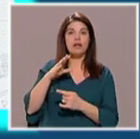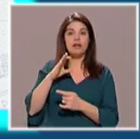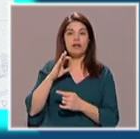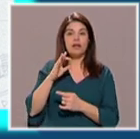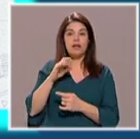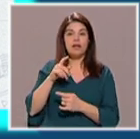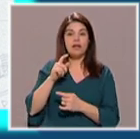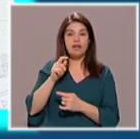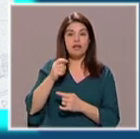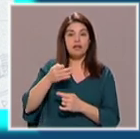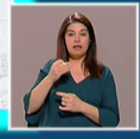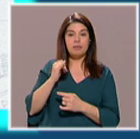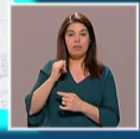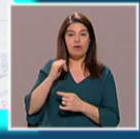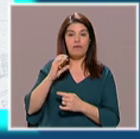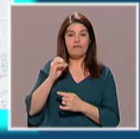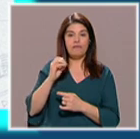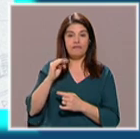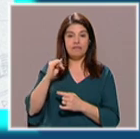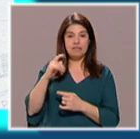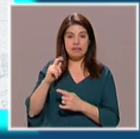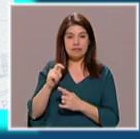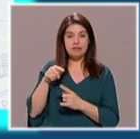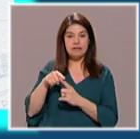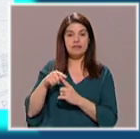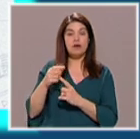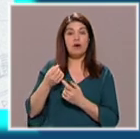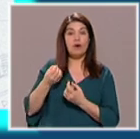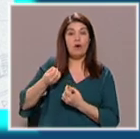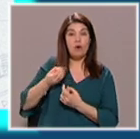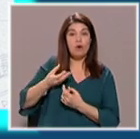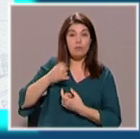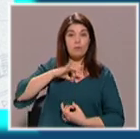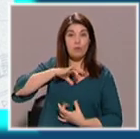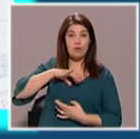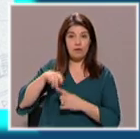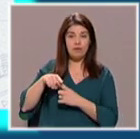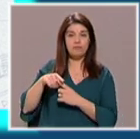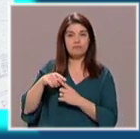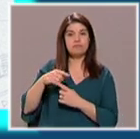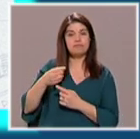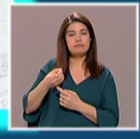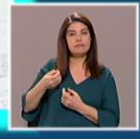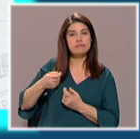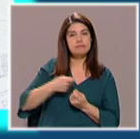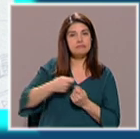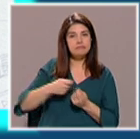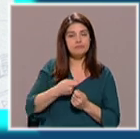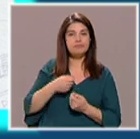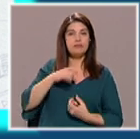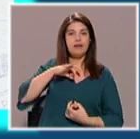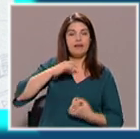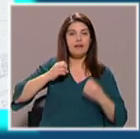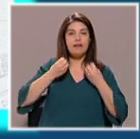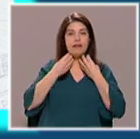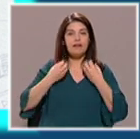produzir uma hormona hipofisária. Estas hormonas hipofisárias vão estimular outras glândulas endócrinas a secretarem as